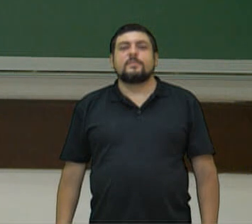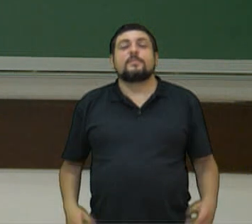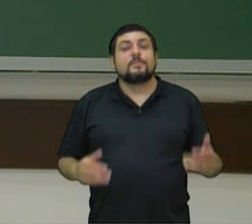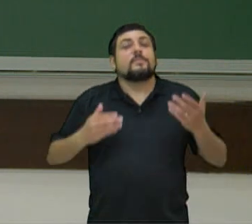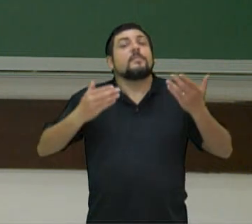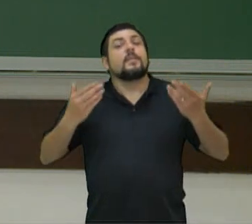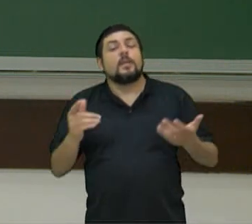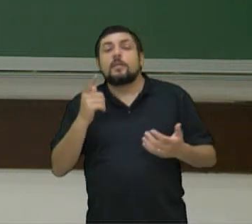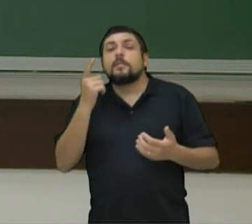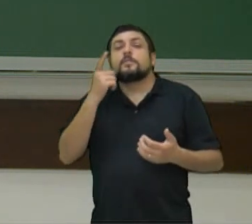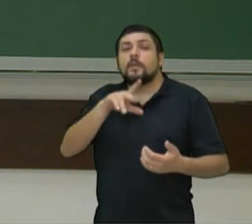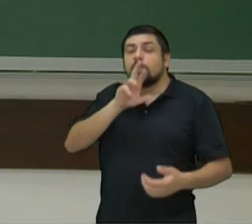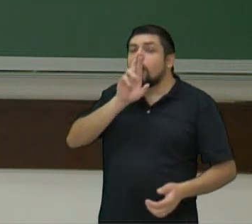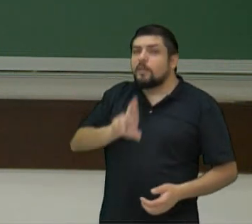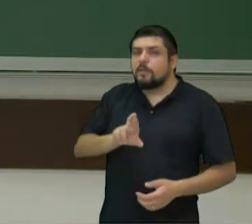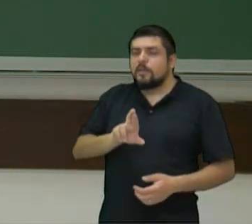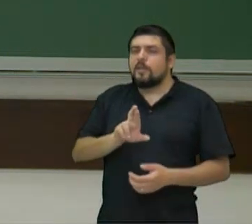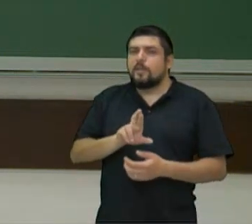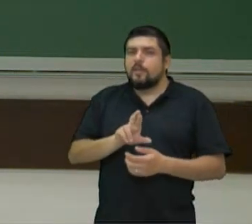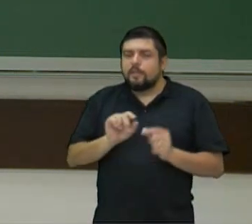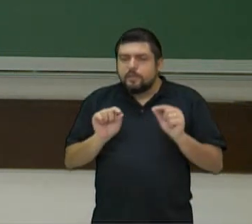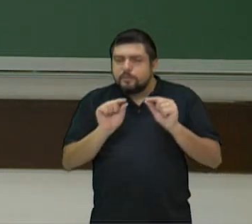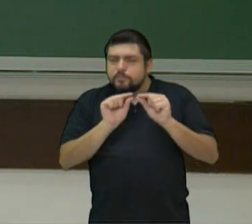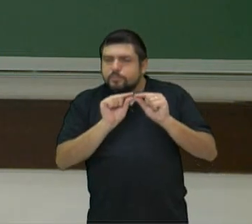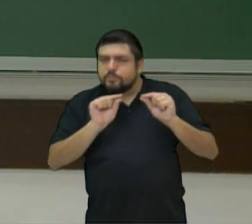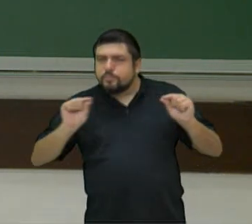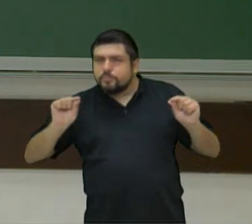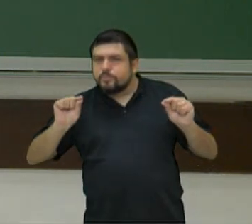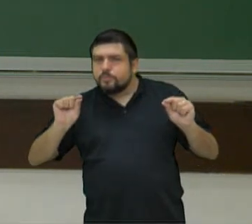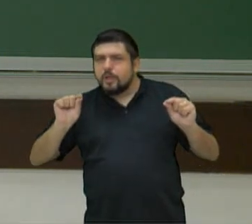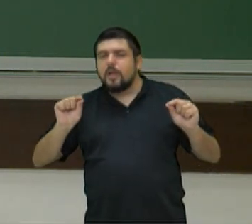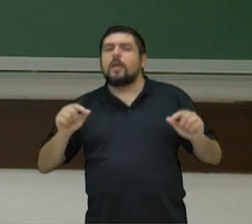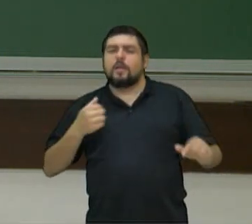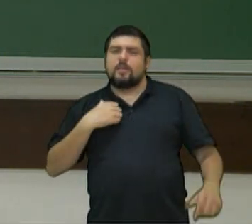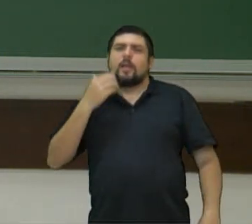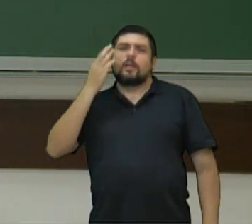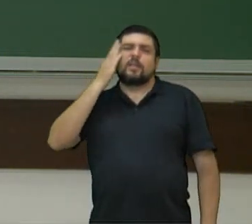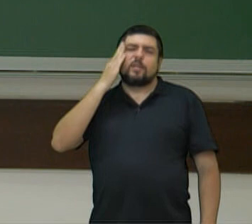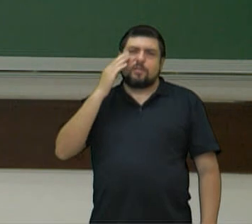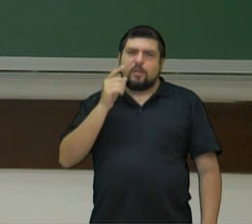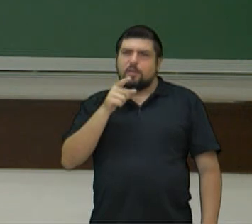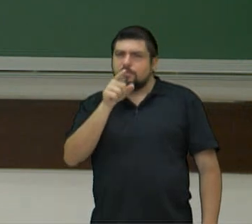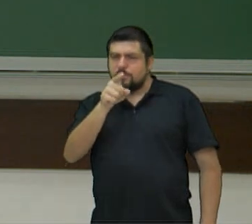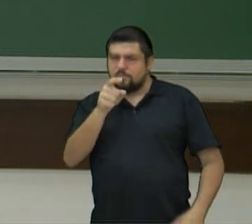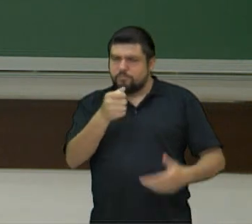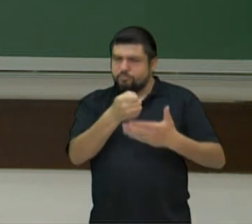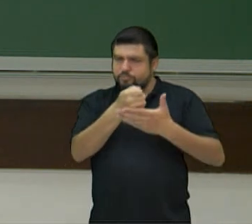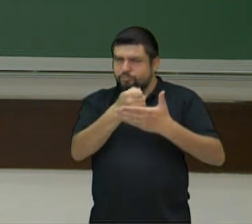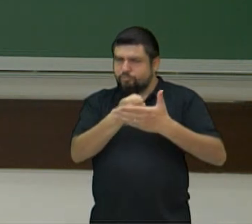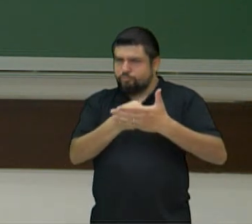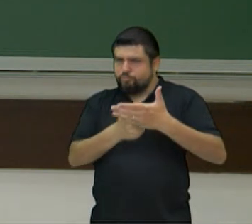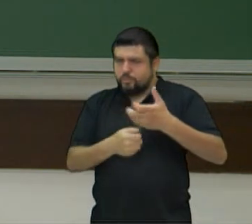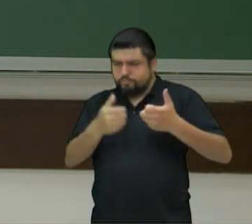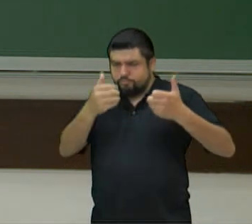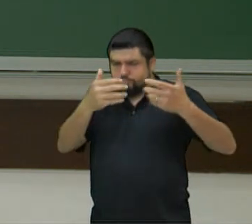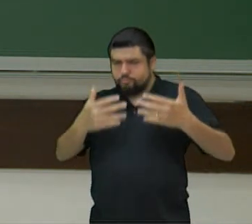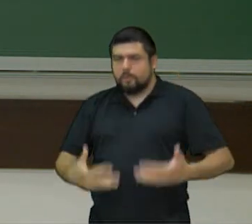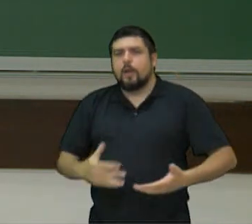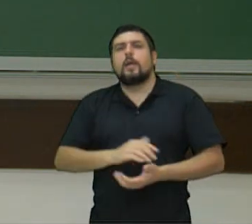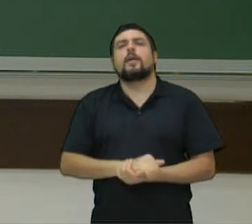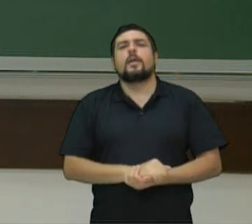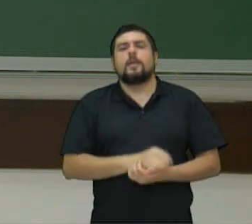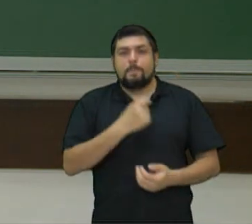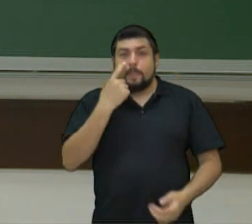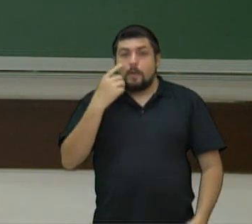E aí, conseguiram escrever pelo menos uma linha? Ah, eu tenho certeza que vocês escreveram até mais do que uma, né? Então vamos lá, eu coloquei